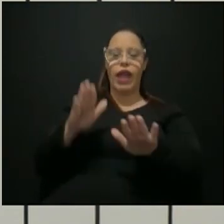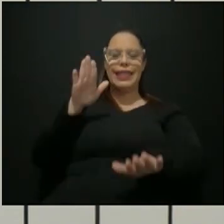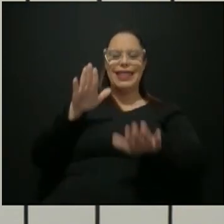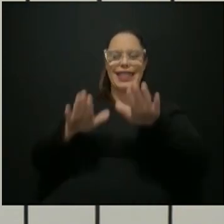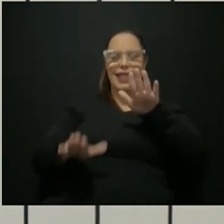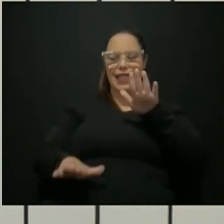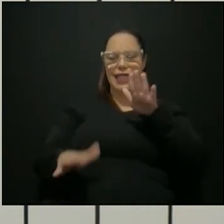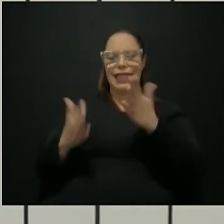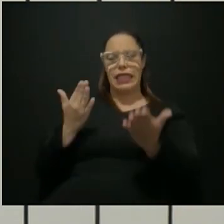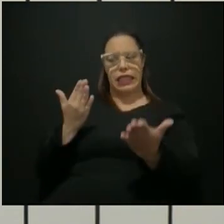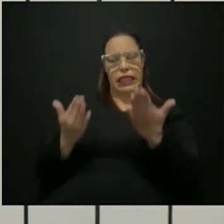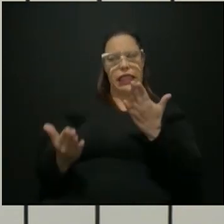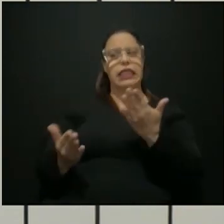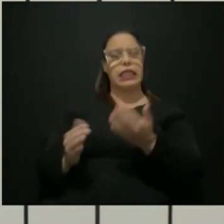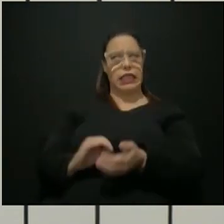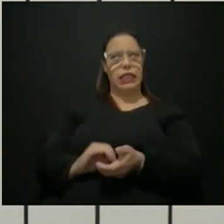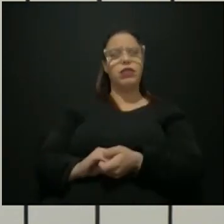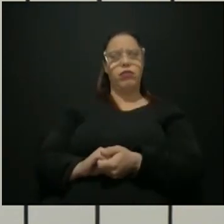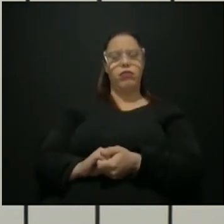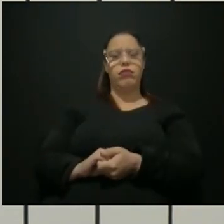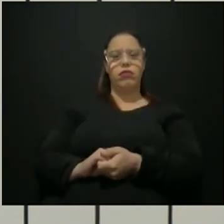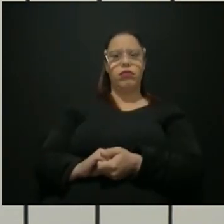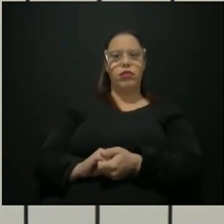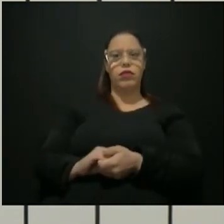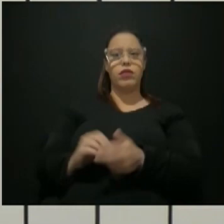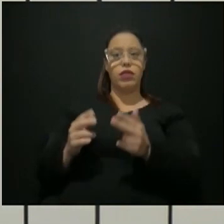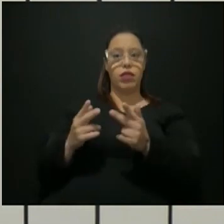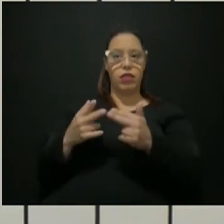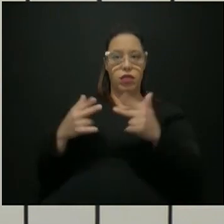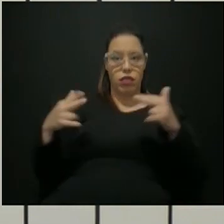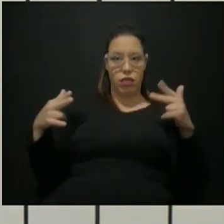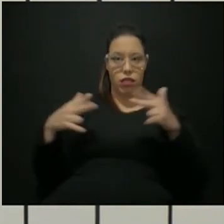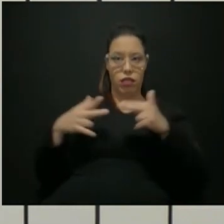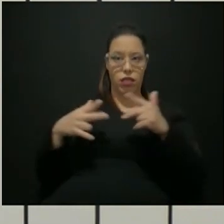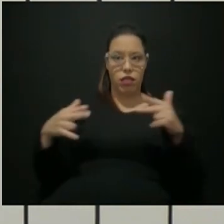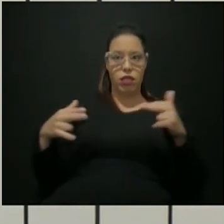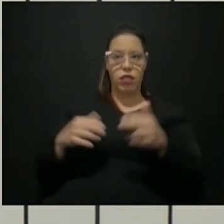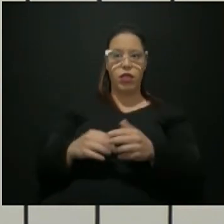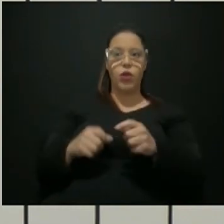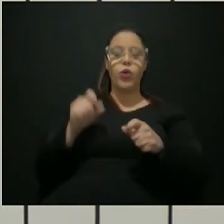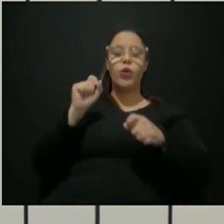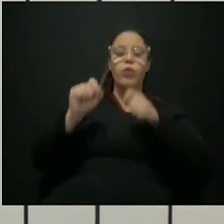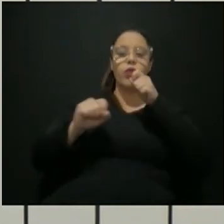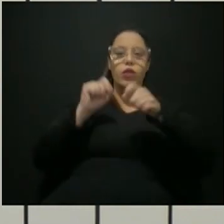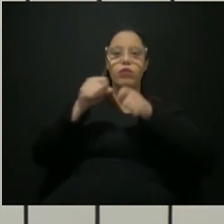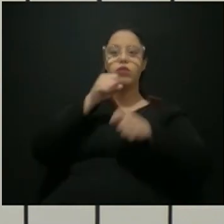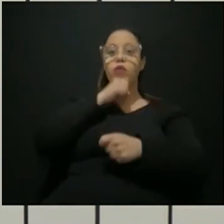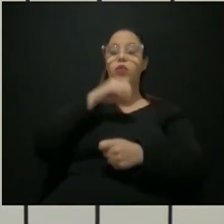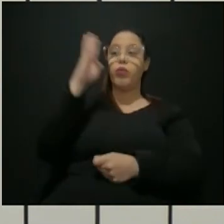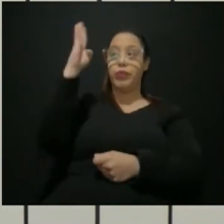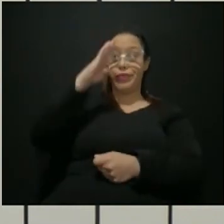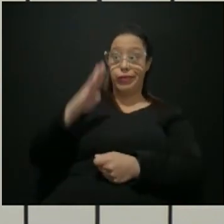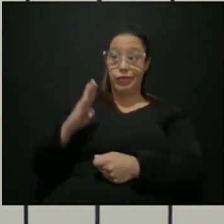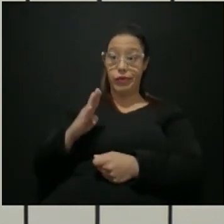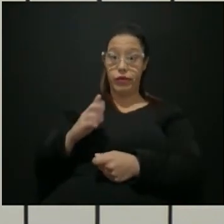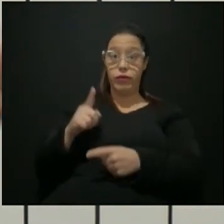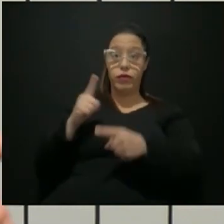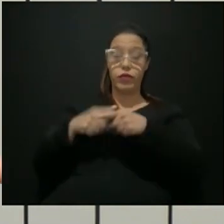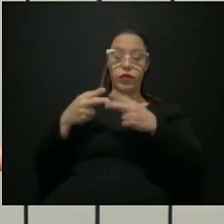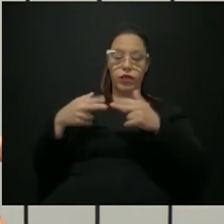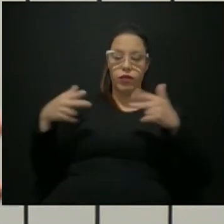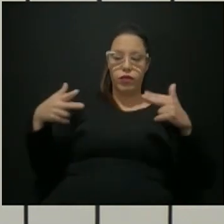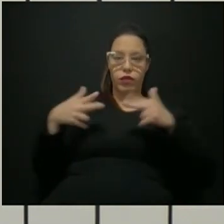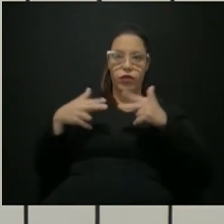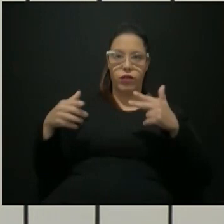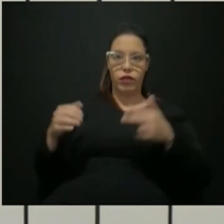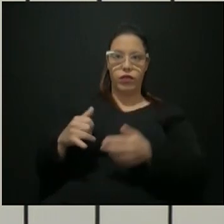né, diferentes e desiguais, aliás, processos de envelhecimento no Brasil, porque tem uma diferença aí em relação à área